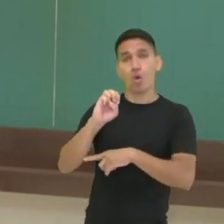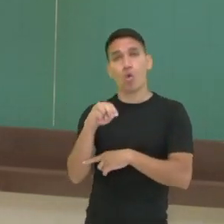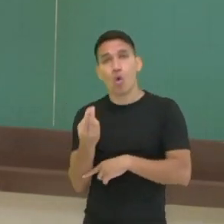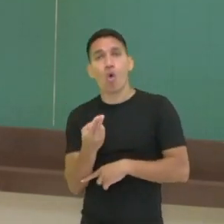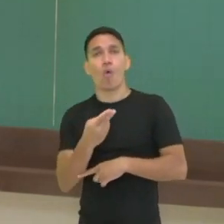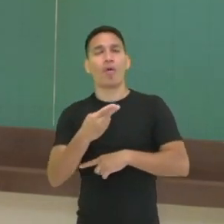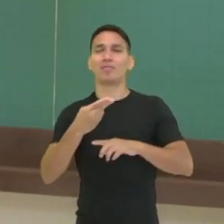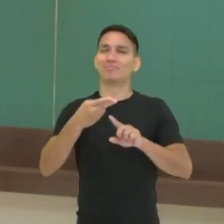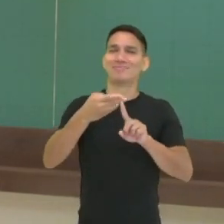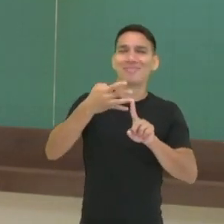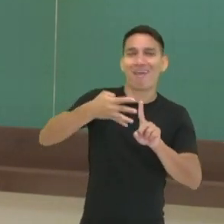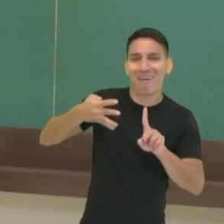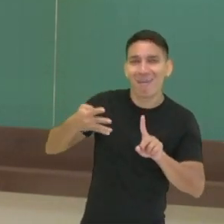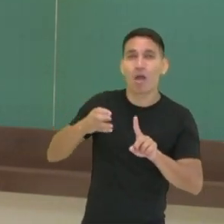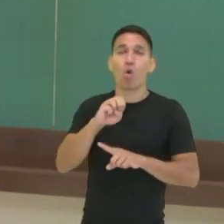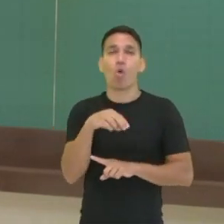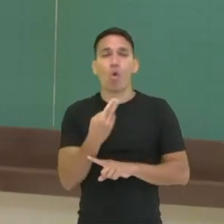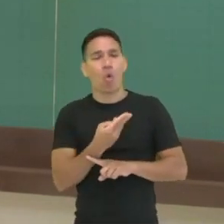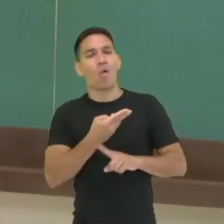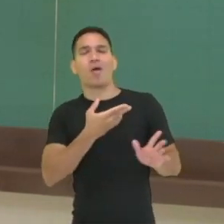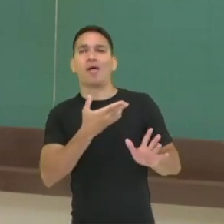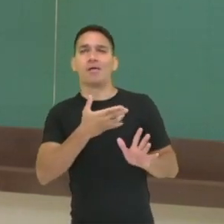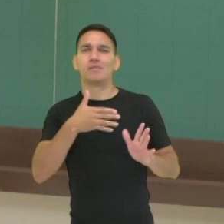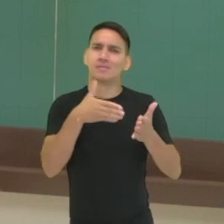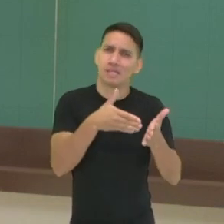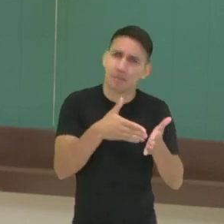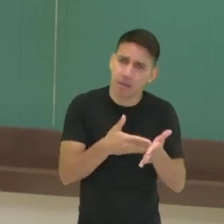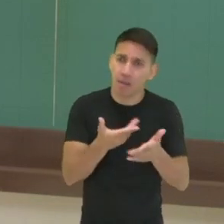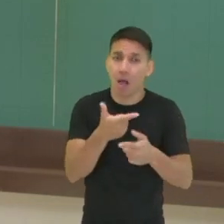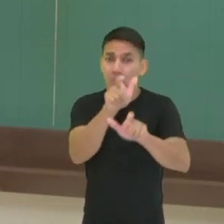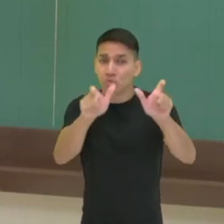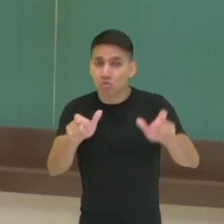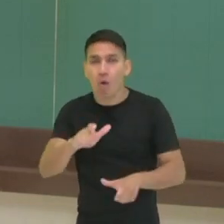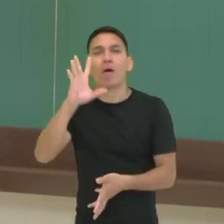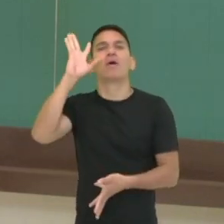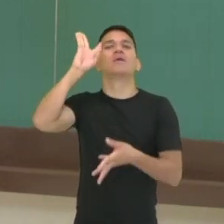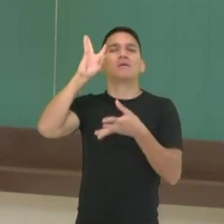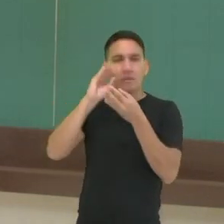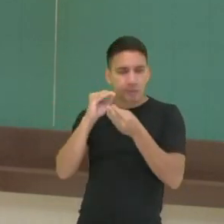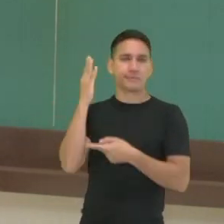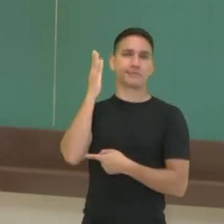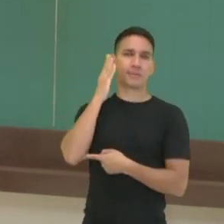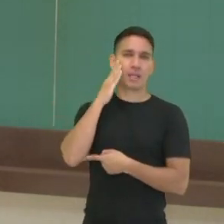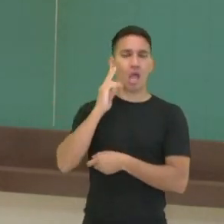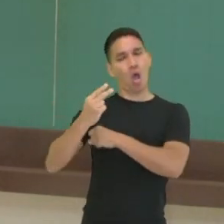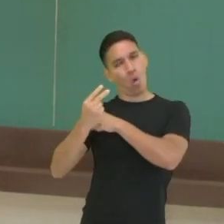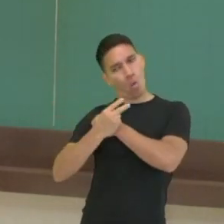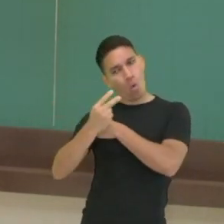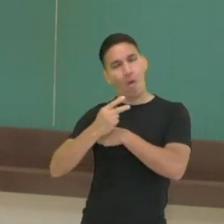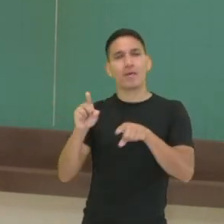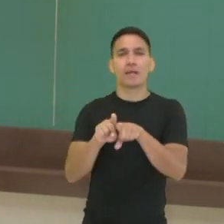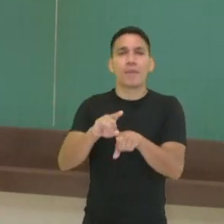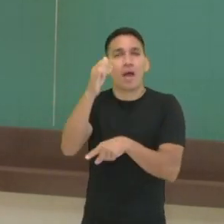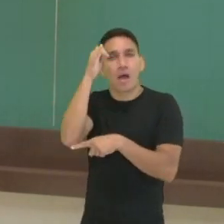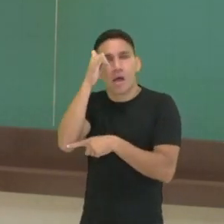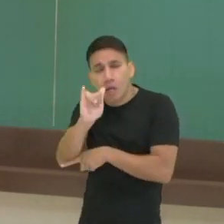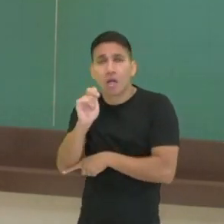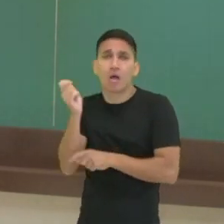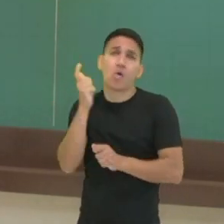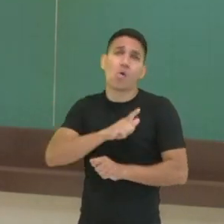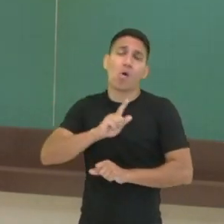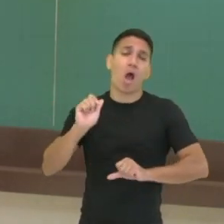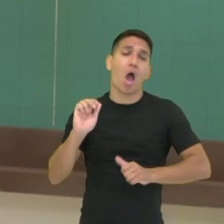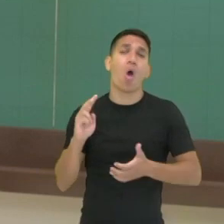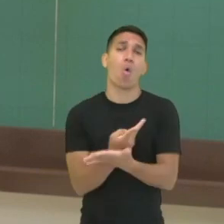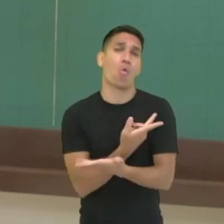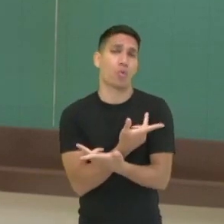essa síndrome, ou essa limitação. Ter o conhecimento, se cuidar, evitar que algo